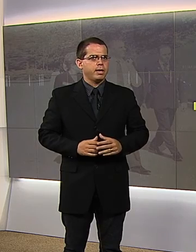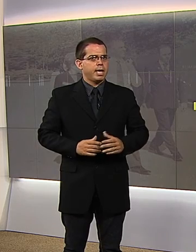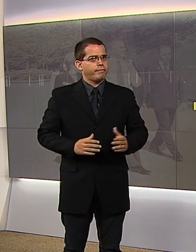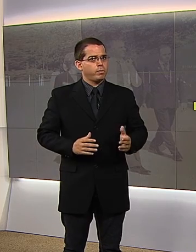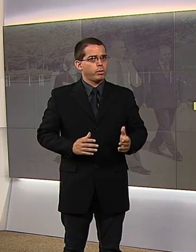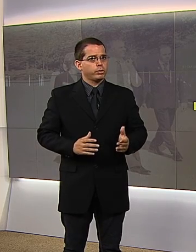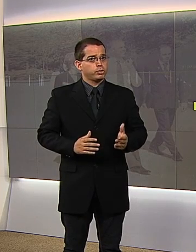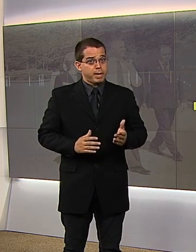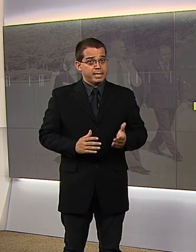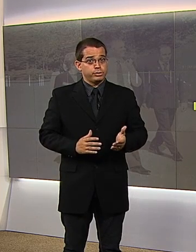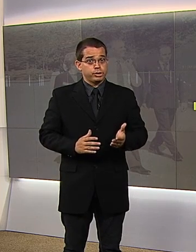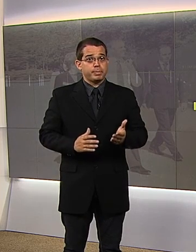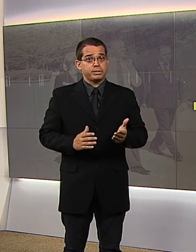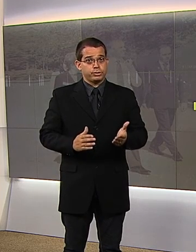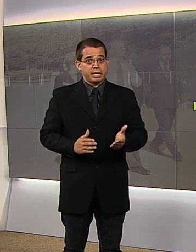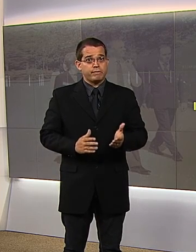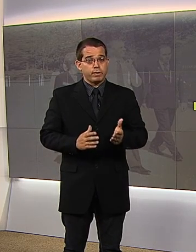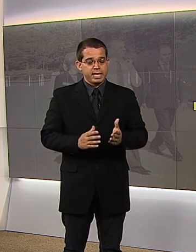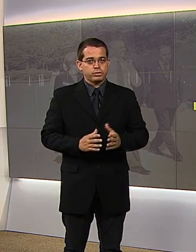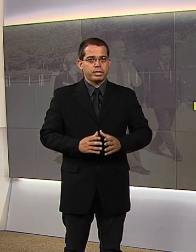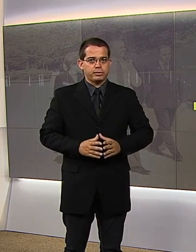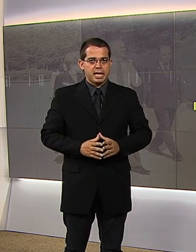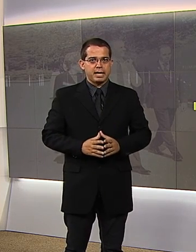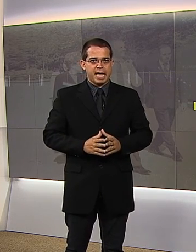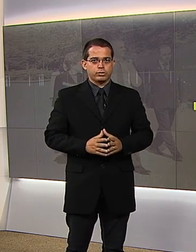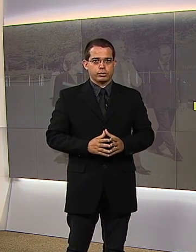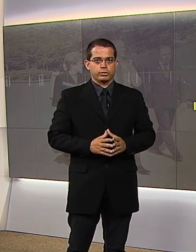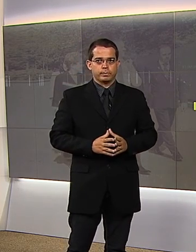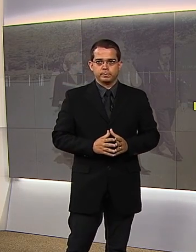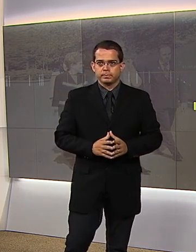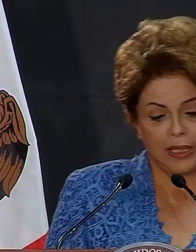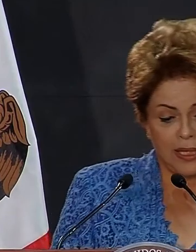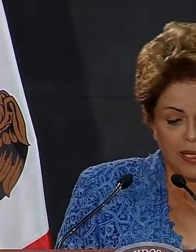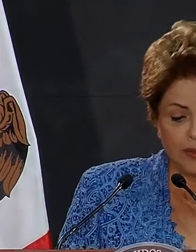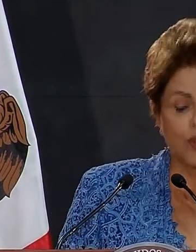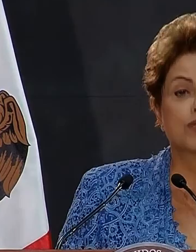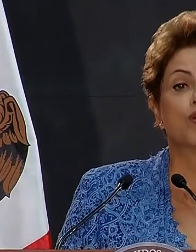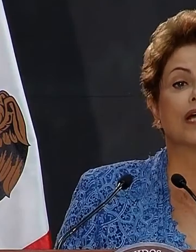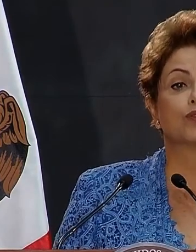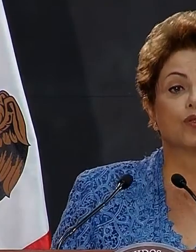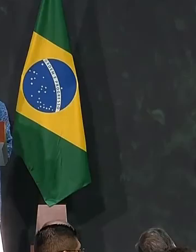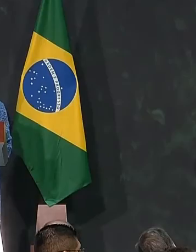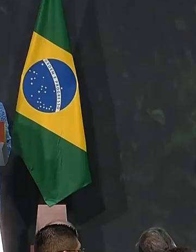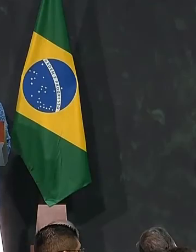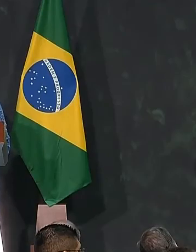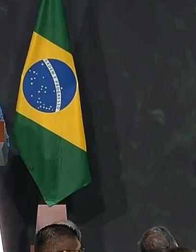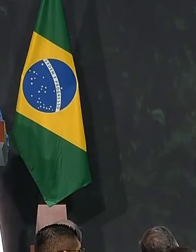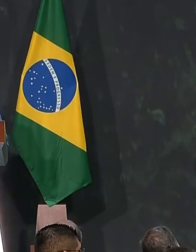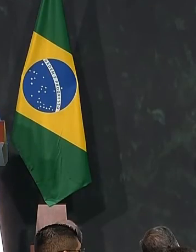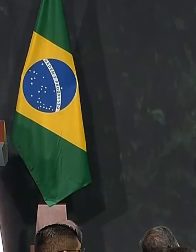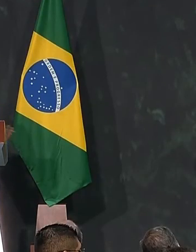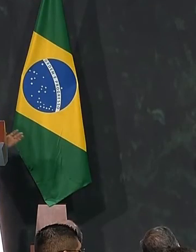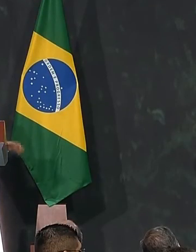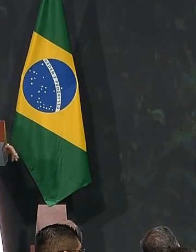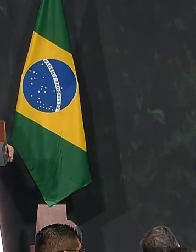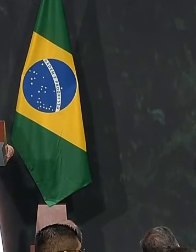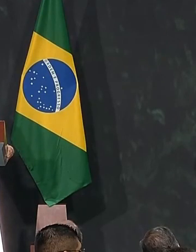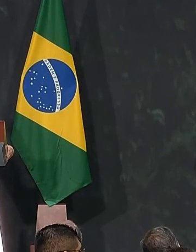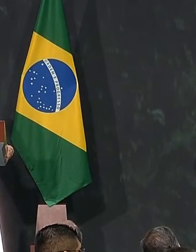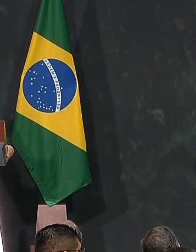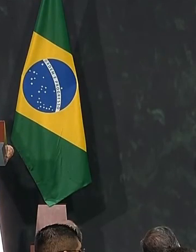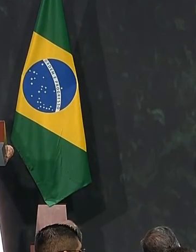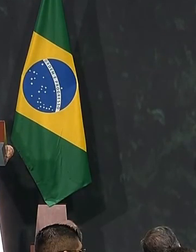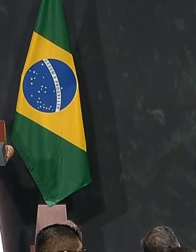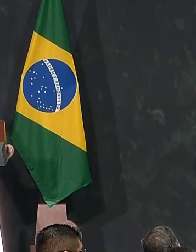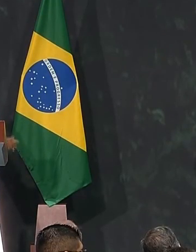rousseff afirmou que os países precisavam estreitar laços em 2014 o presidente nós comércio